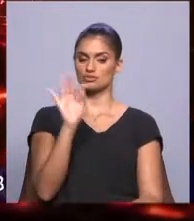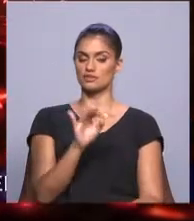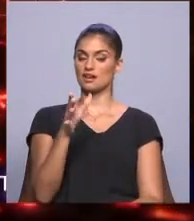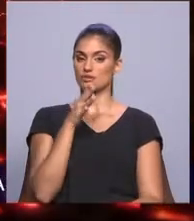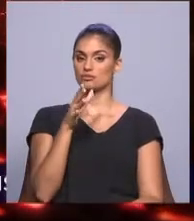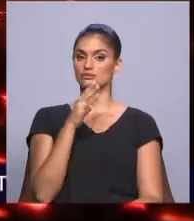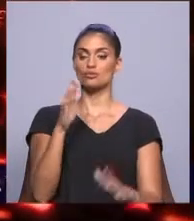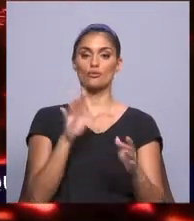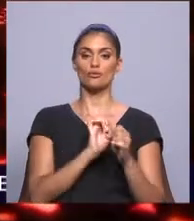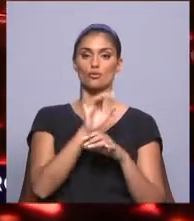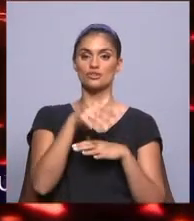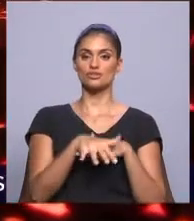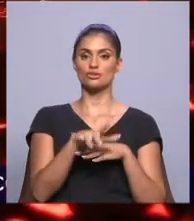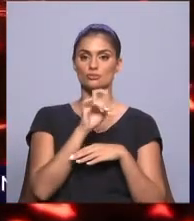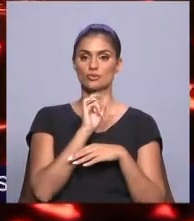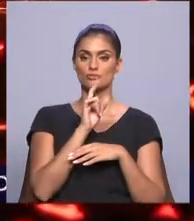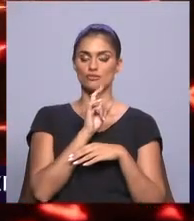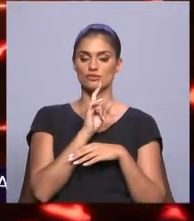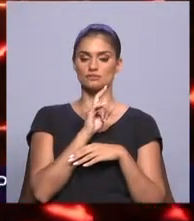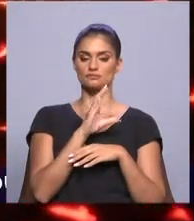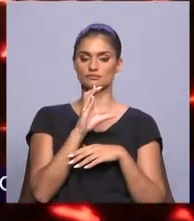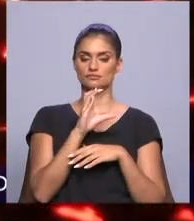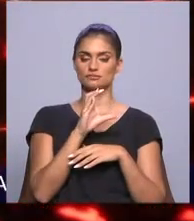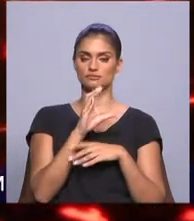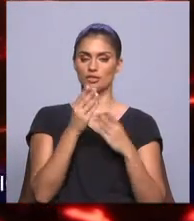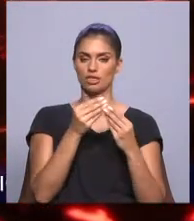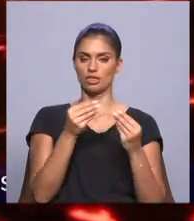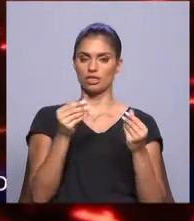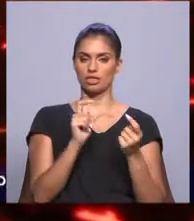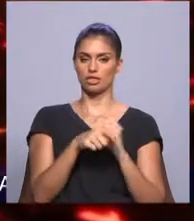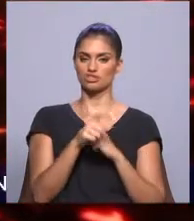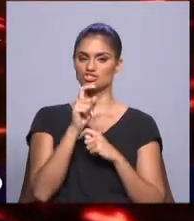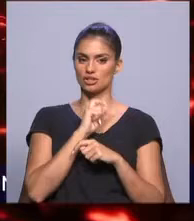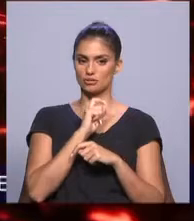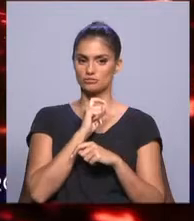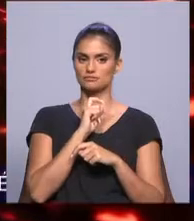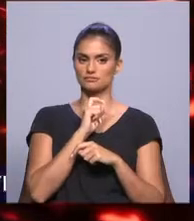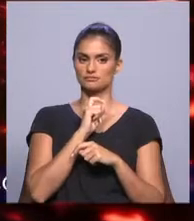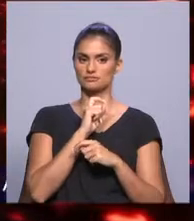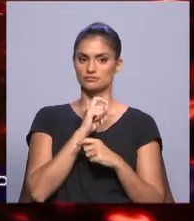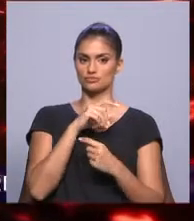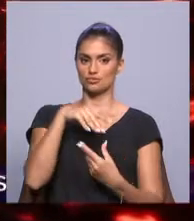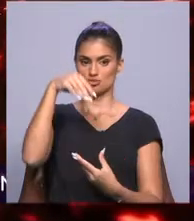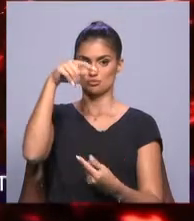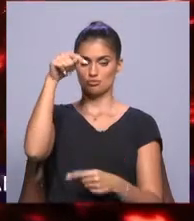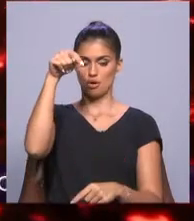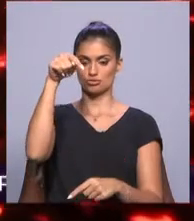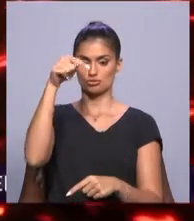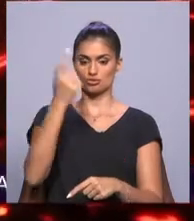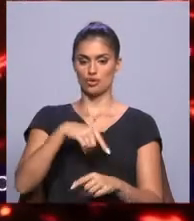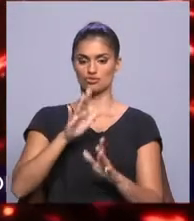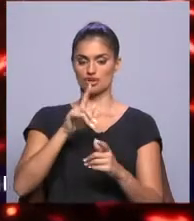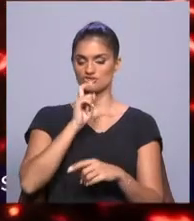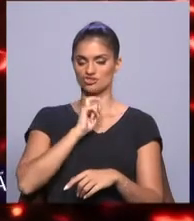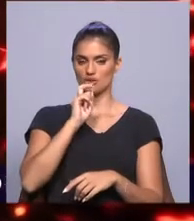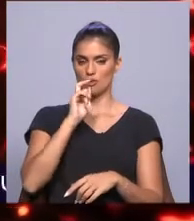dos vulcões pode ter condensado na Lua sob a forma de gelo. Sobretudo nos polos, e aí nós já temos a confirmação de gelo e